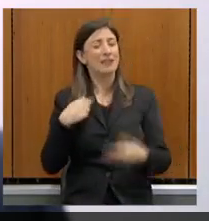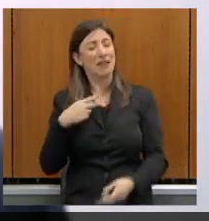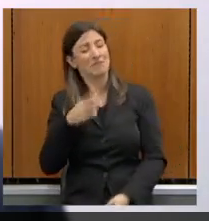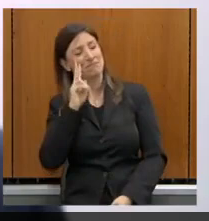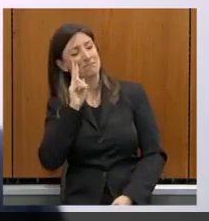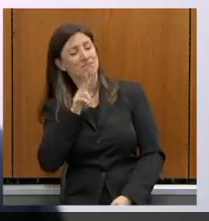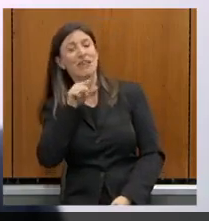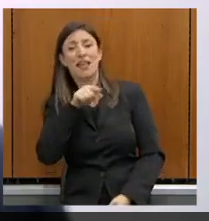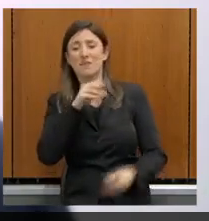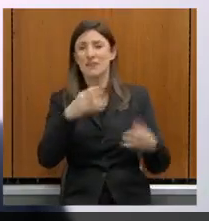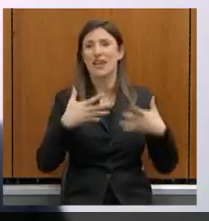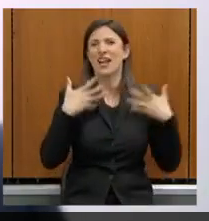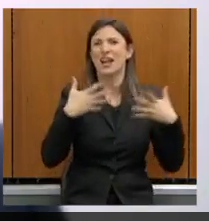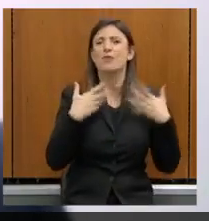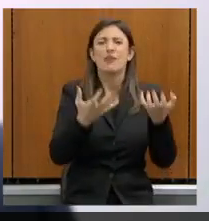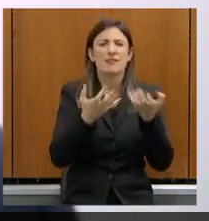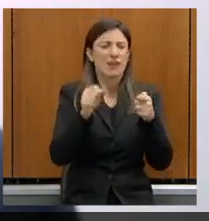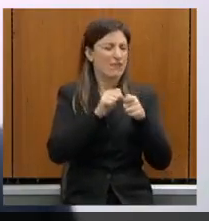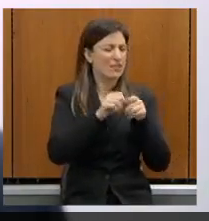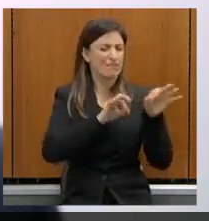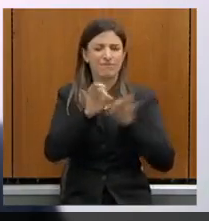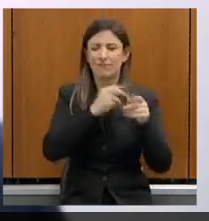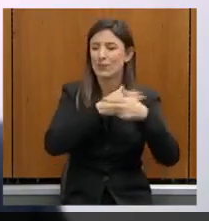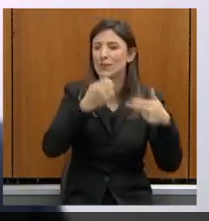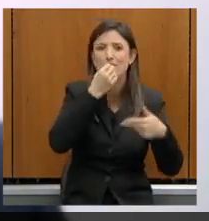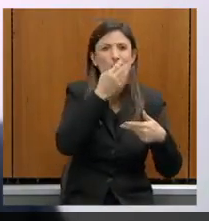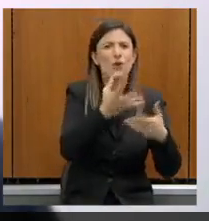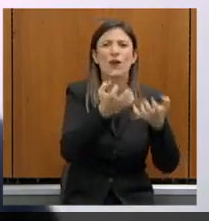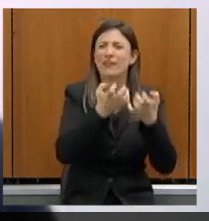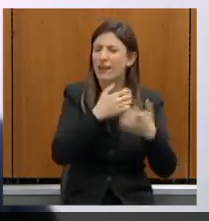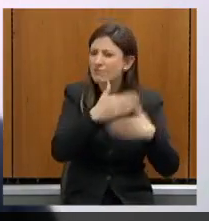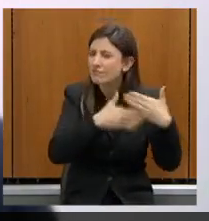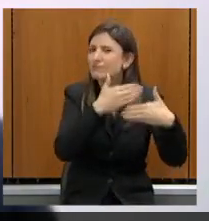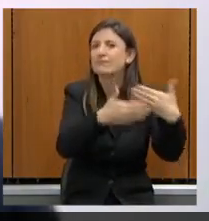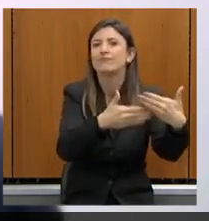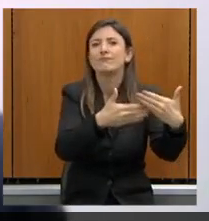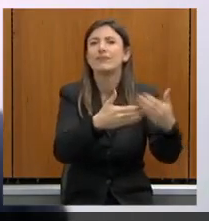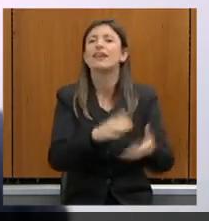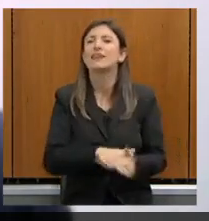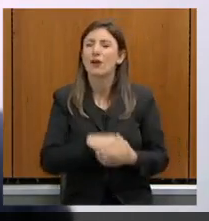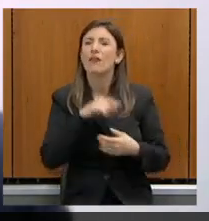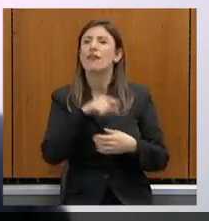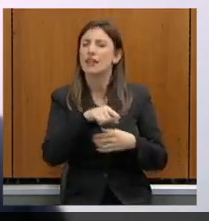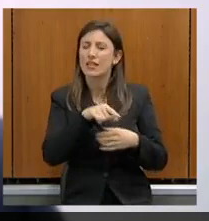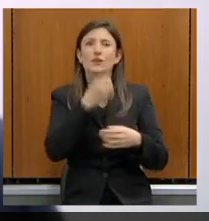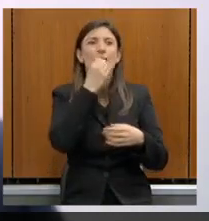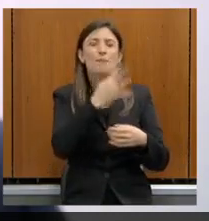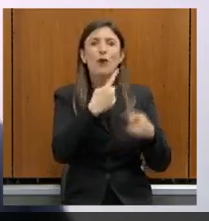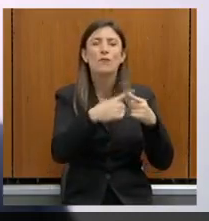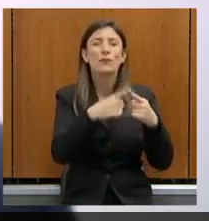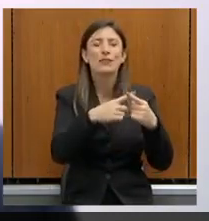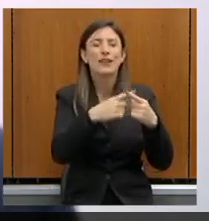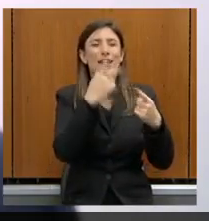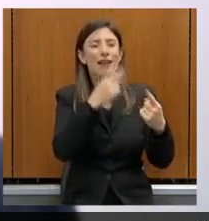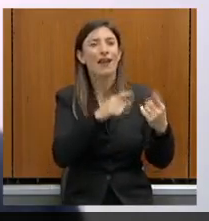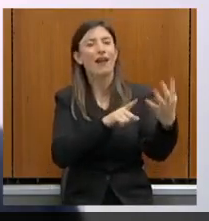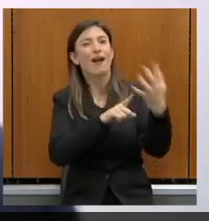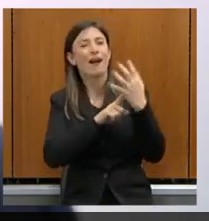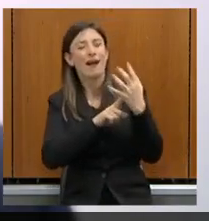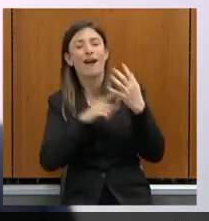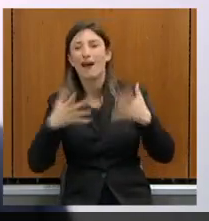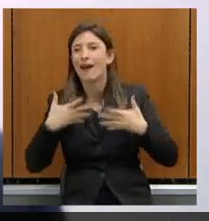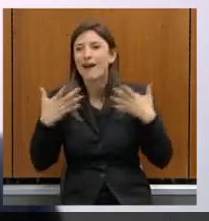quer trabalhar, quando ele quer fazer uma coisa boa, quando ele quer ir para frente. E isso, esse ânimo faz com que a gente também, seu presidente, se anime.